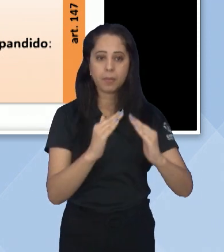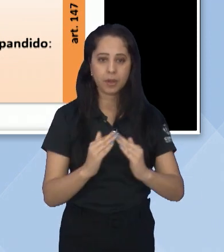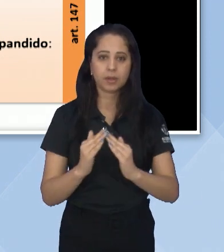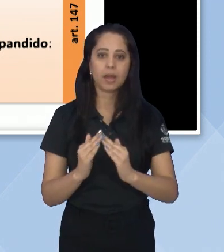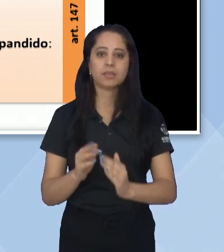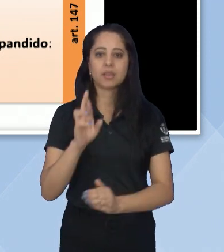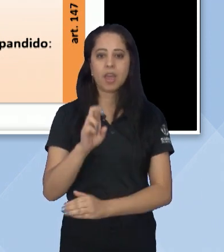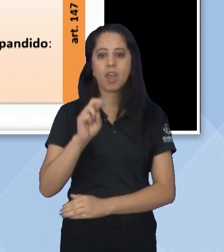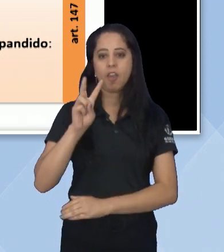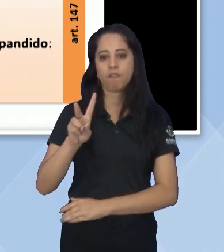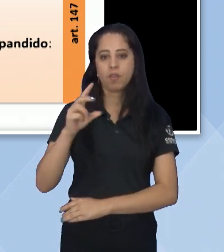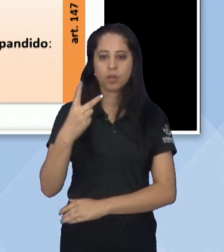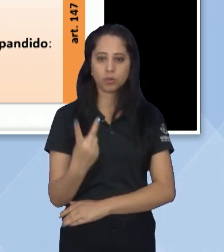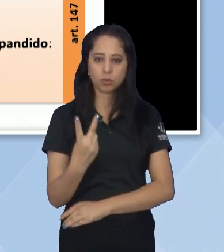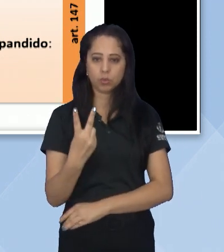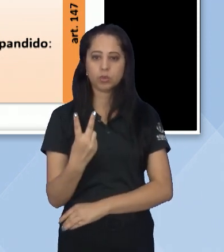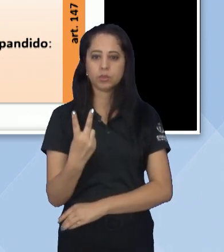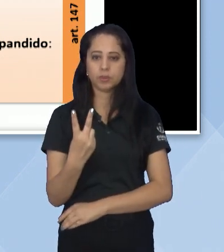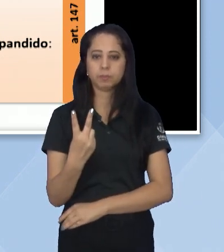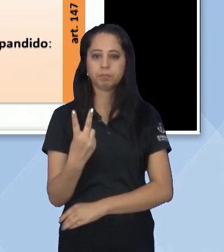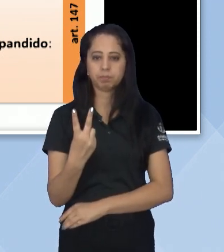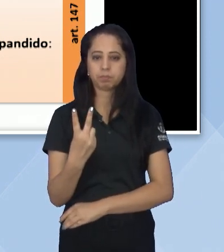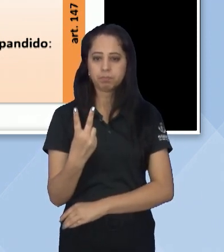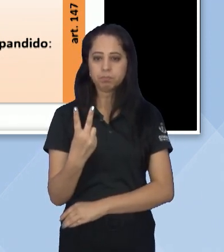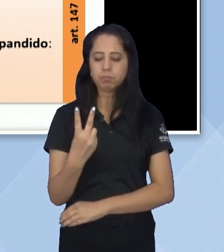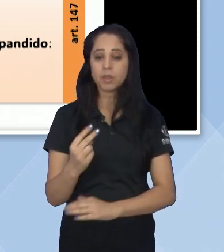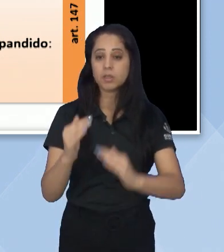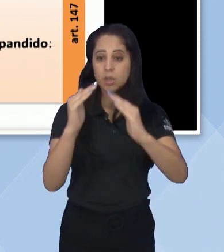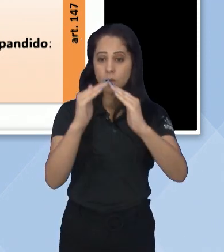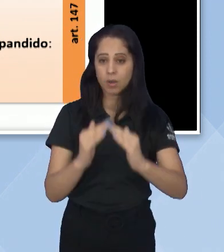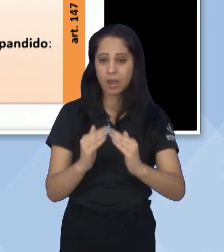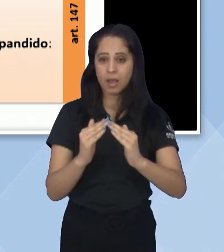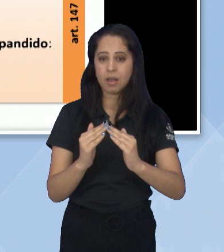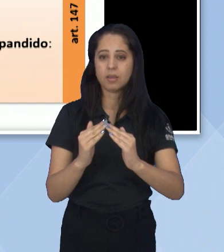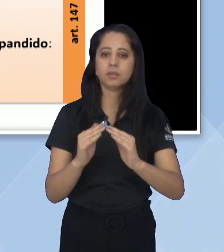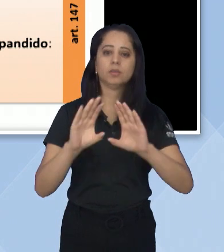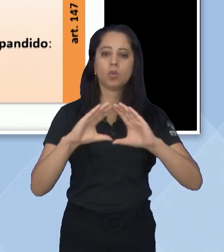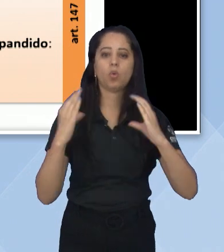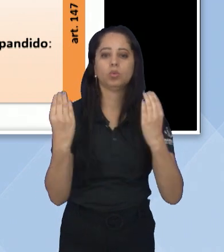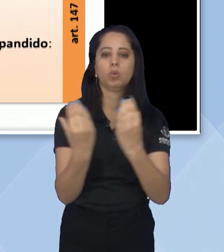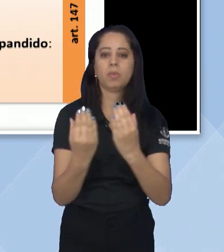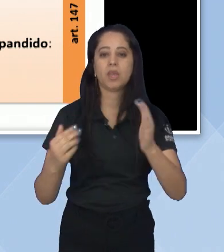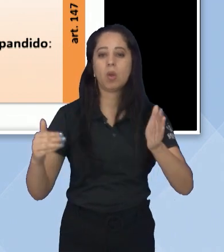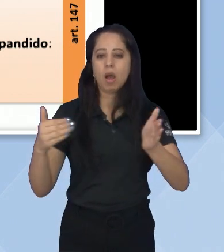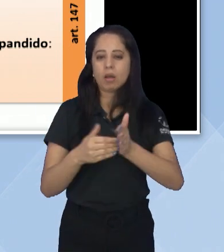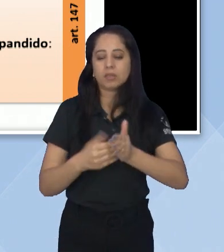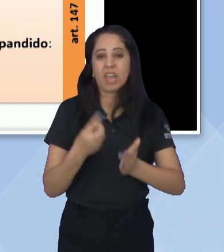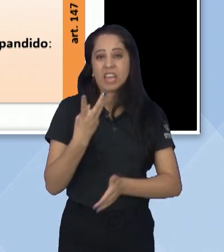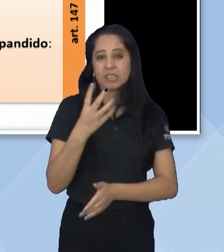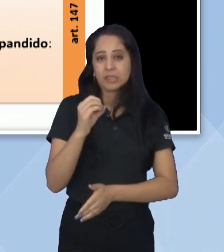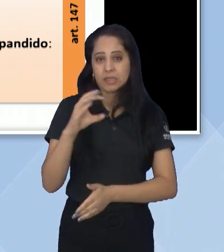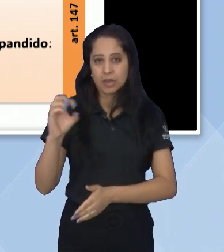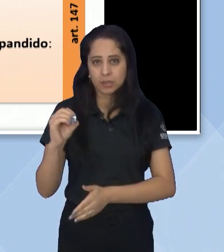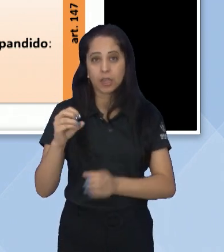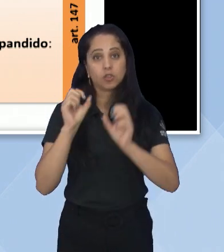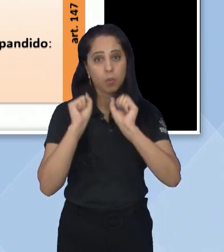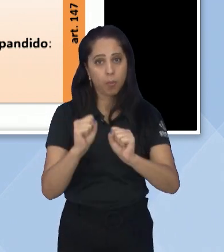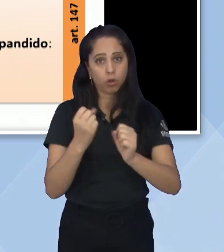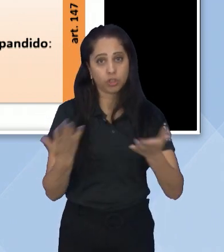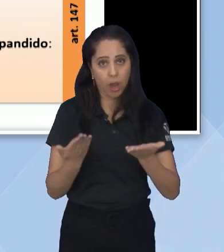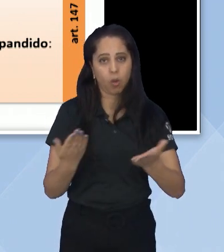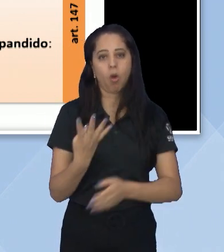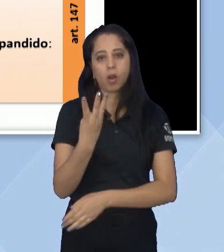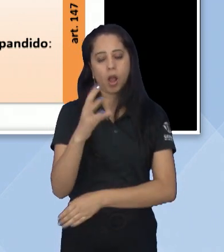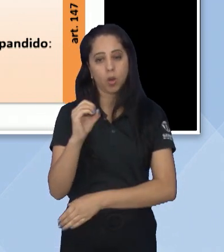chamado rv2 que são os prédios com até 300 unidades eles podem chegar a 400 unidades em alguns locais como centro